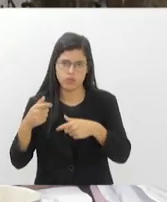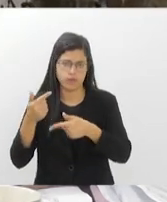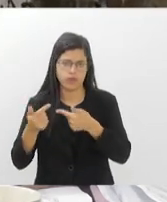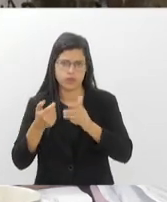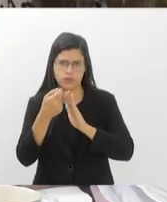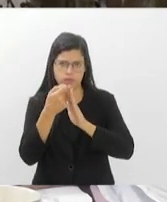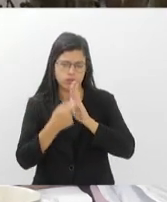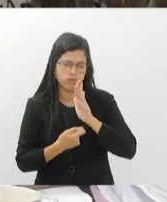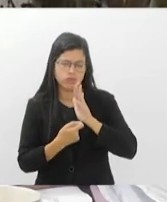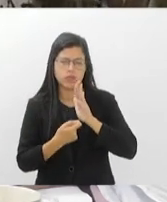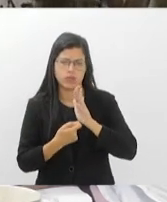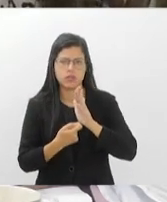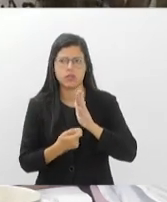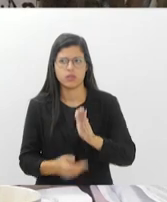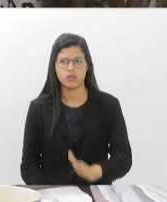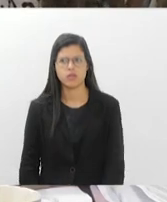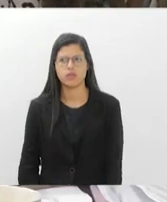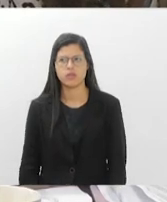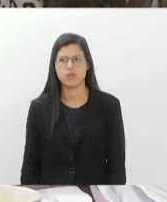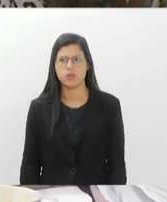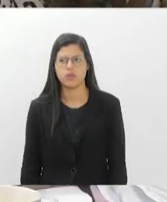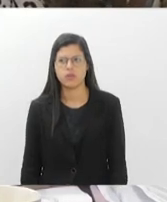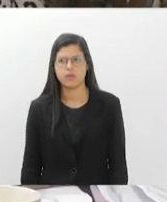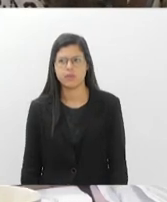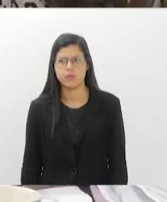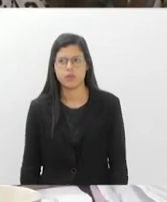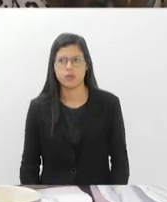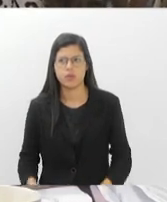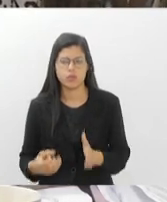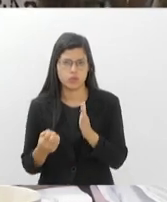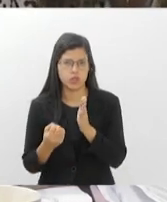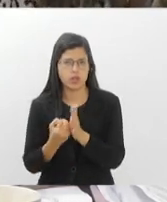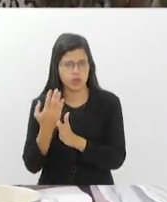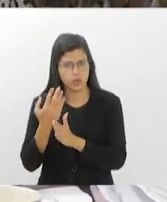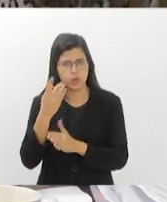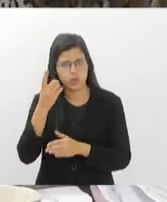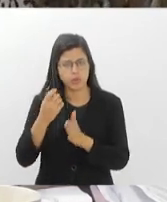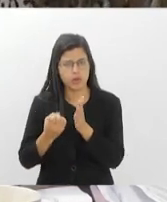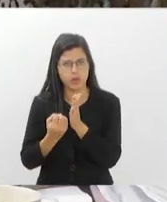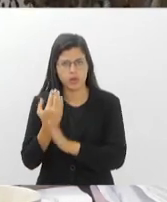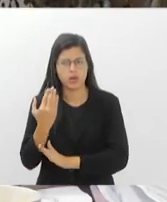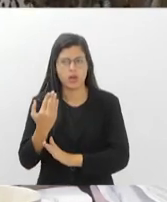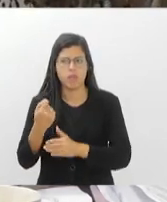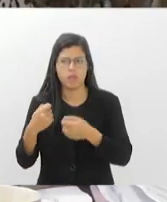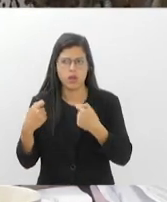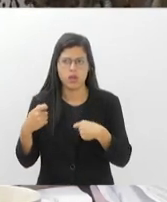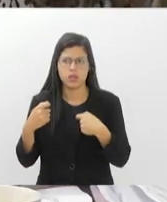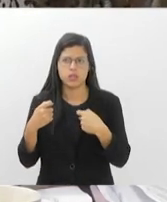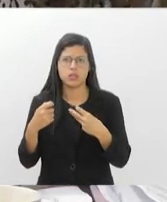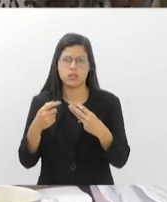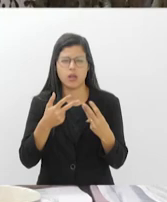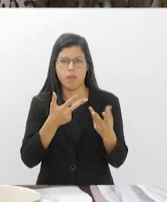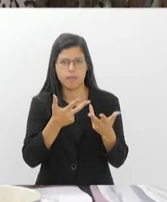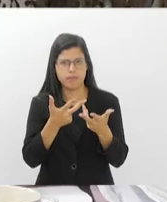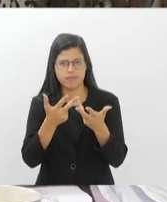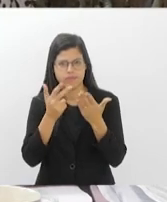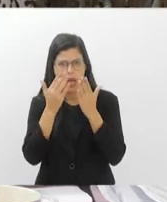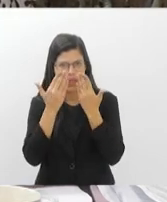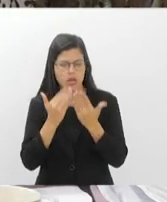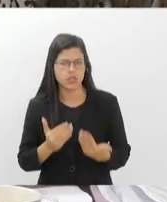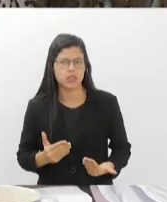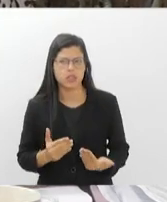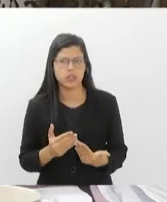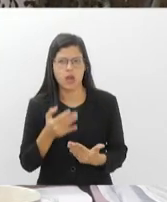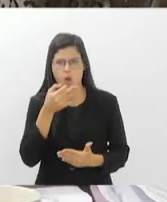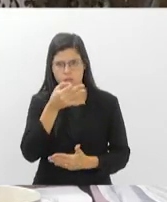Não é? Nesse caso, assim, os próprios autores agora precisam debruçar sobre a observação exatamente feita pelo deputado Rodrigo Amorim, dizendo o seguinte: